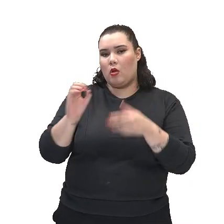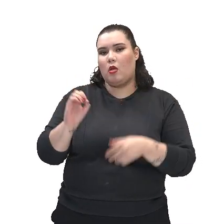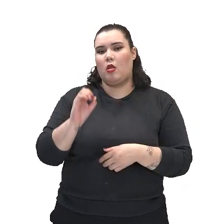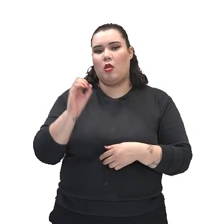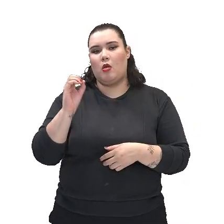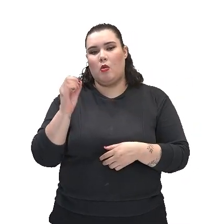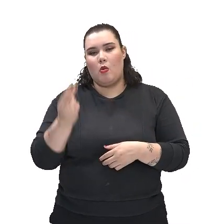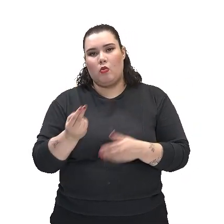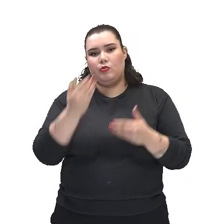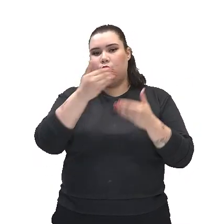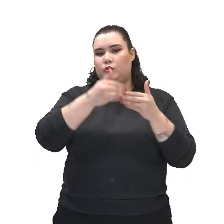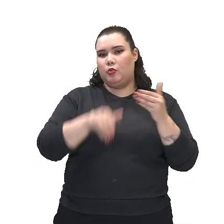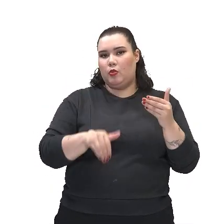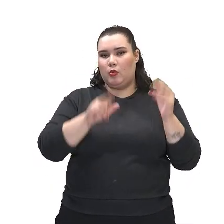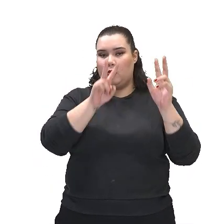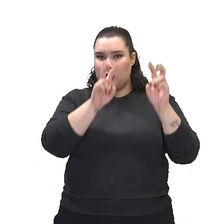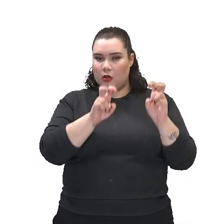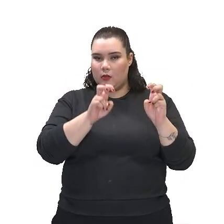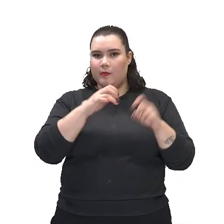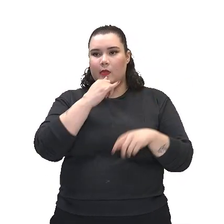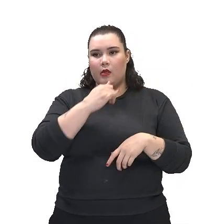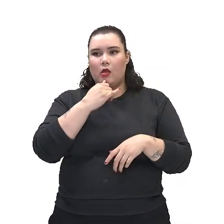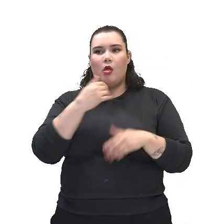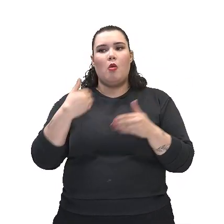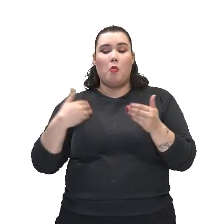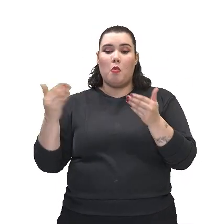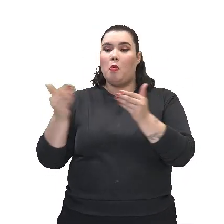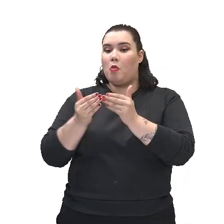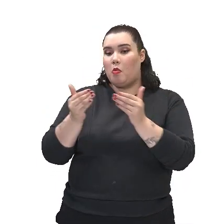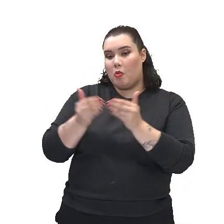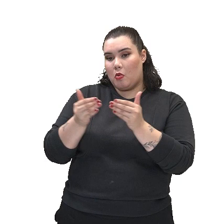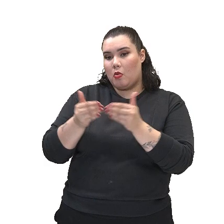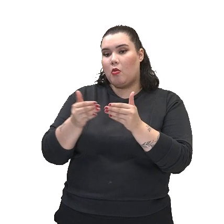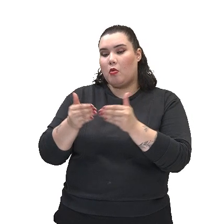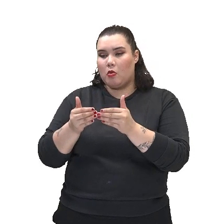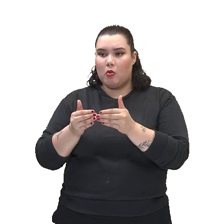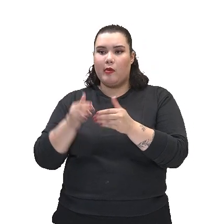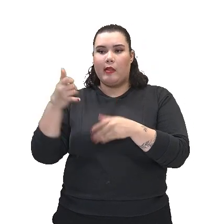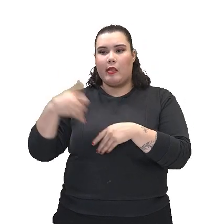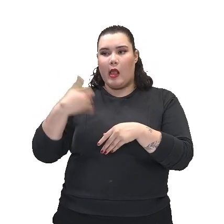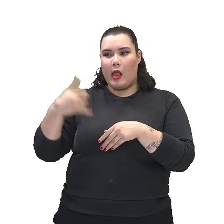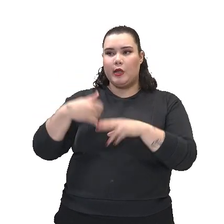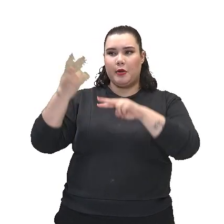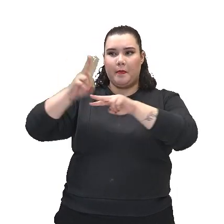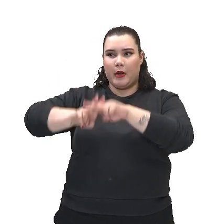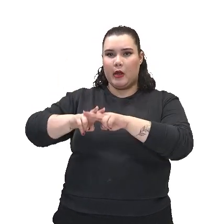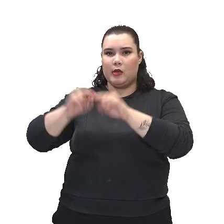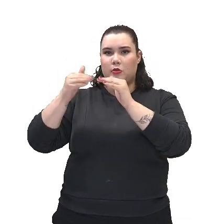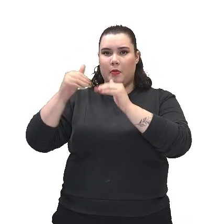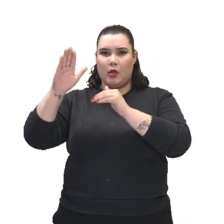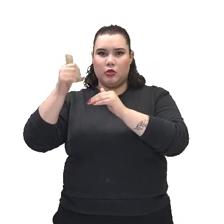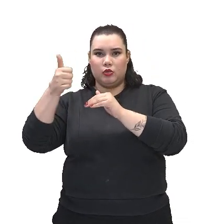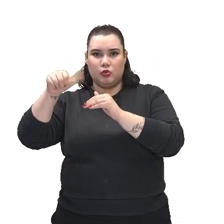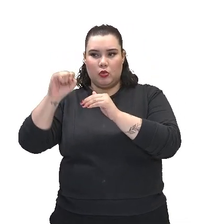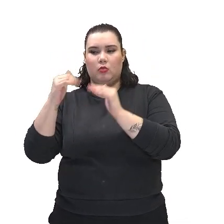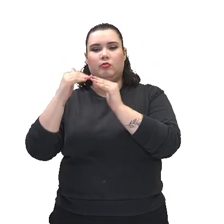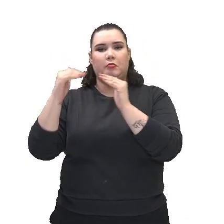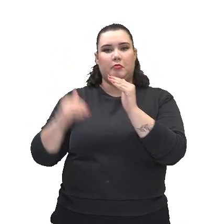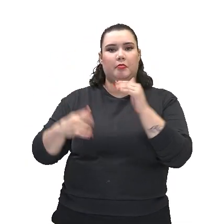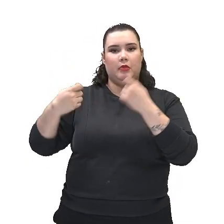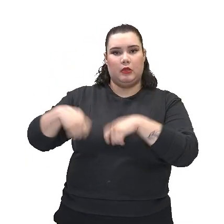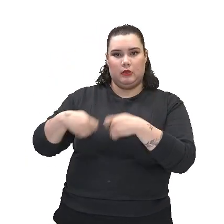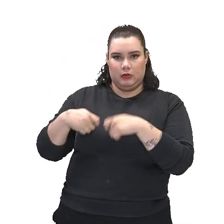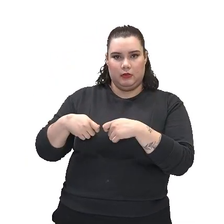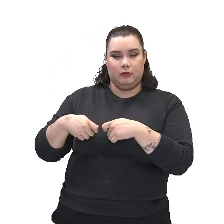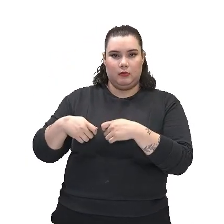eu sou favorável à diminuição da maioridade penal. Eu não sou favorável à diminuição